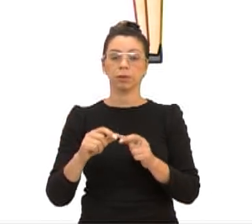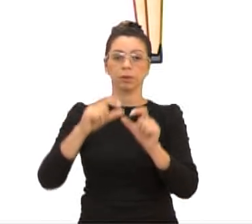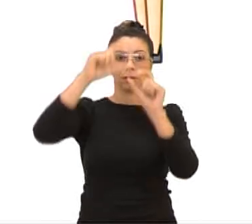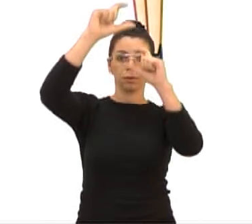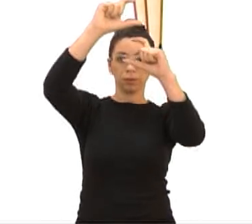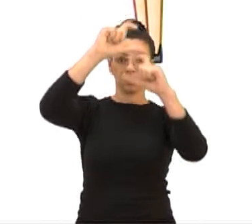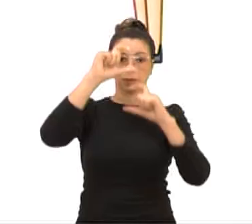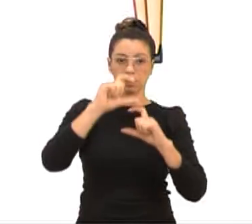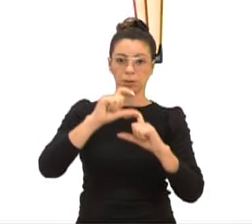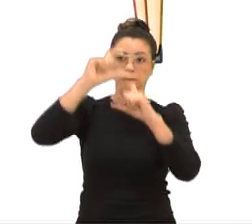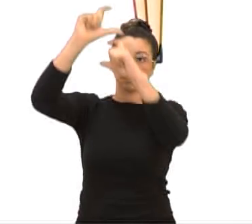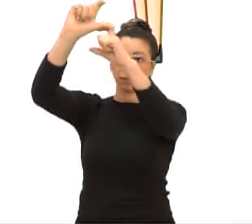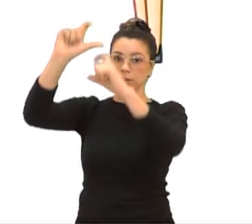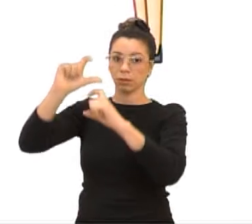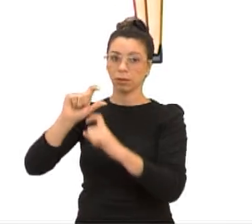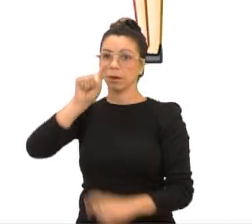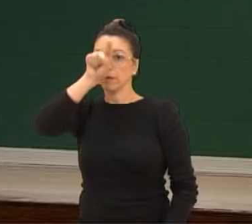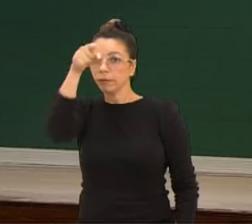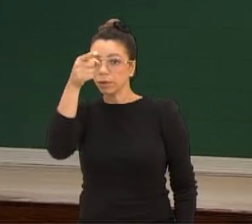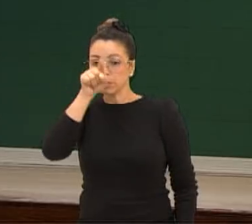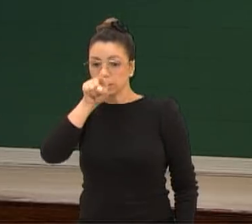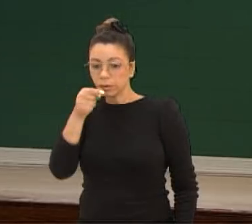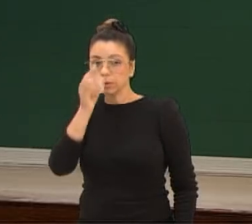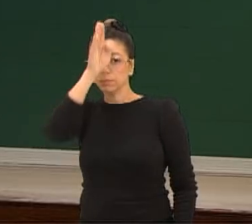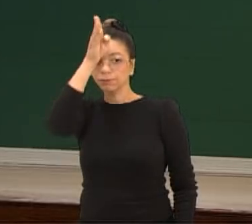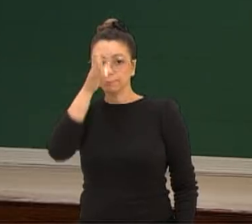vírgula embaixo de vírgula. Então, eu tenho